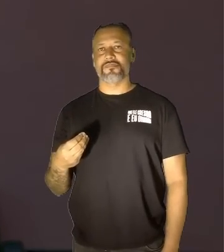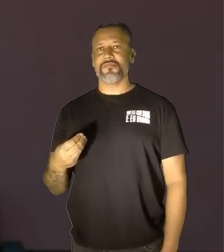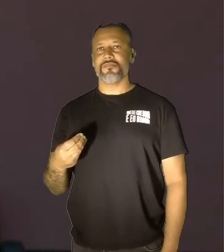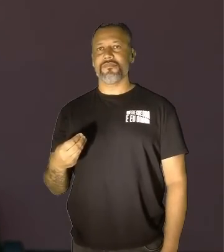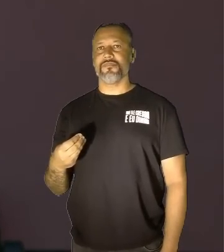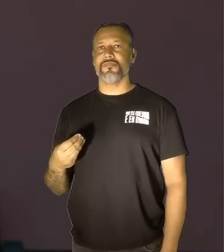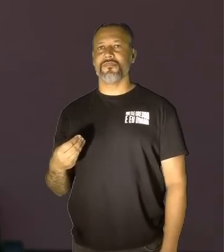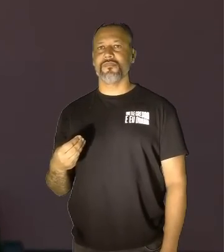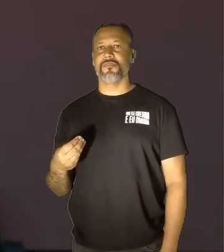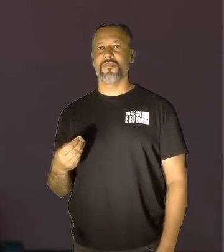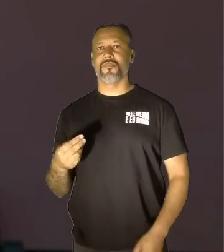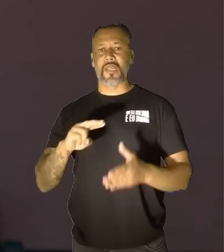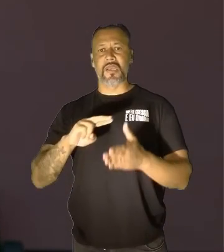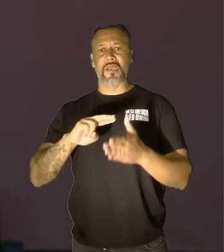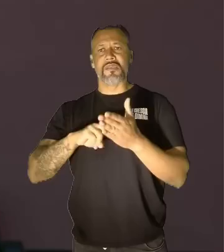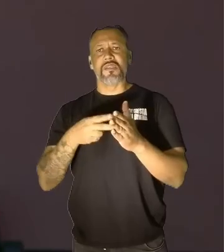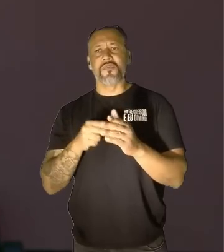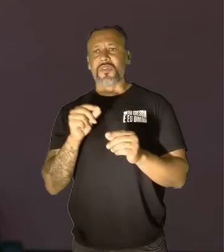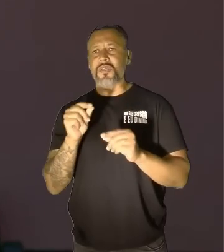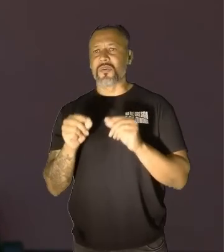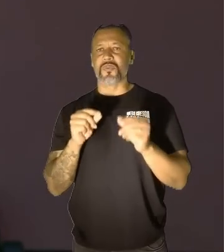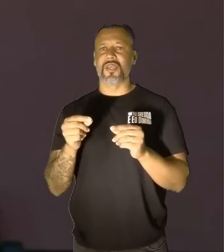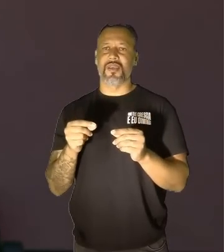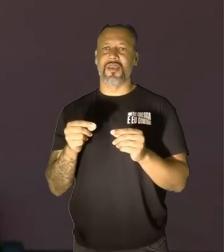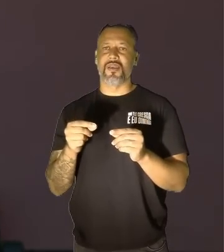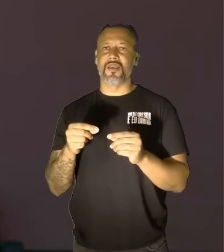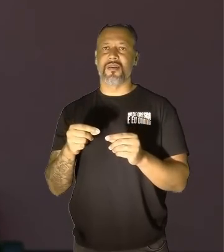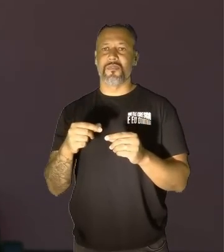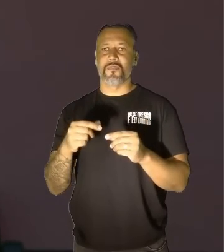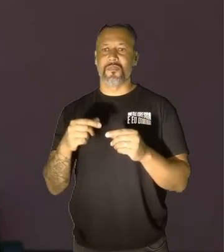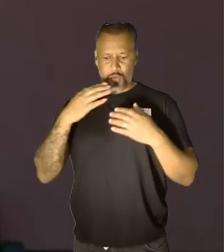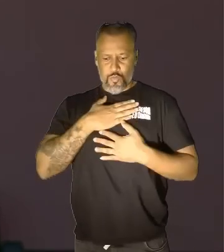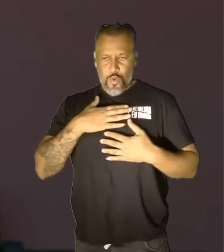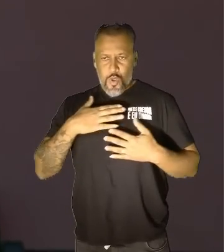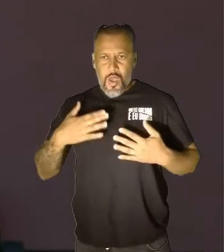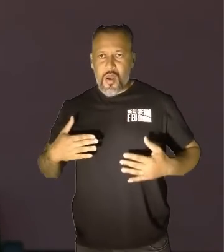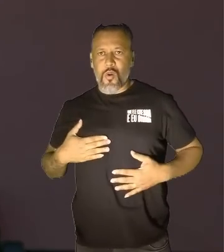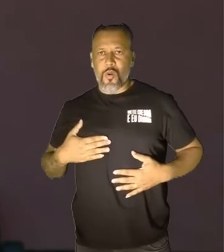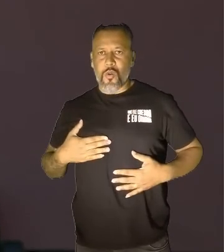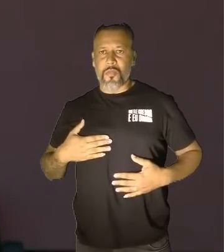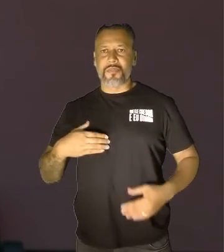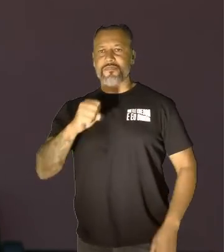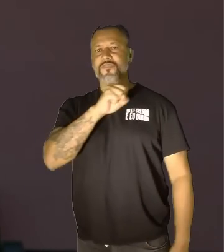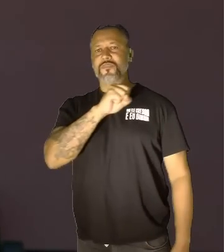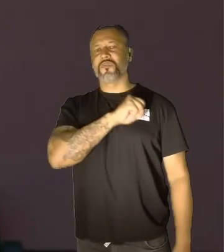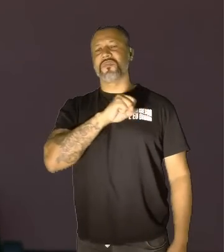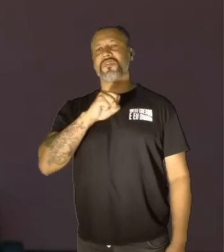essa túnica é uma estola sacerdotal, ou seja, é uma roupa de sacerdote.